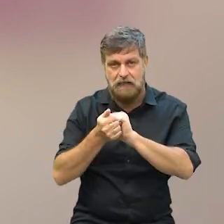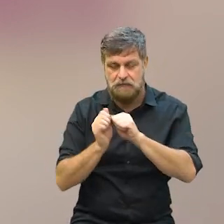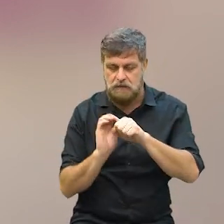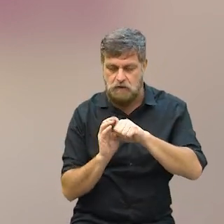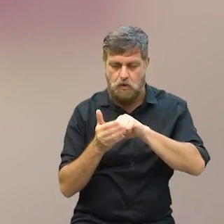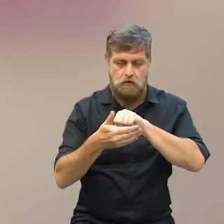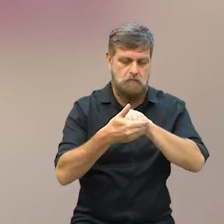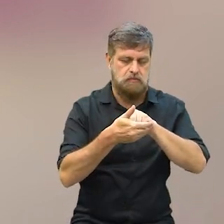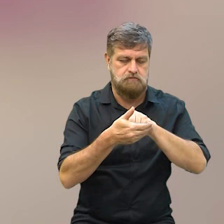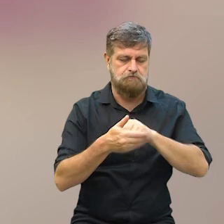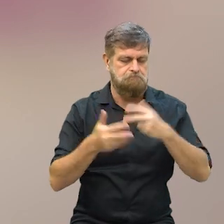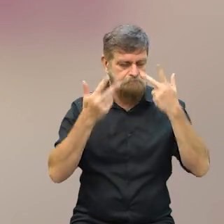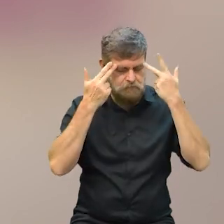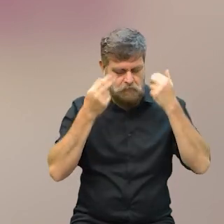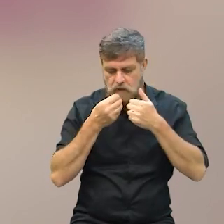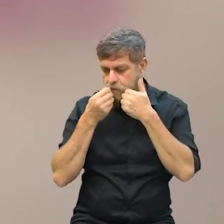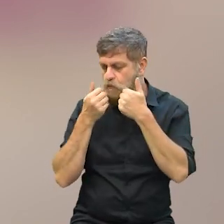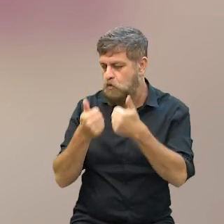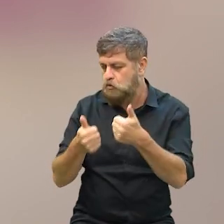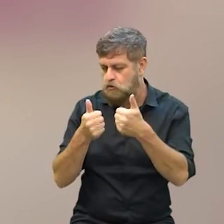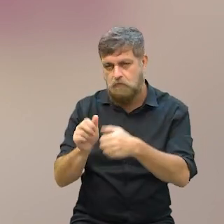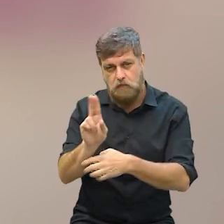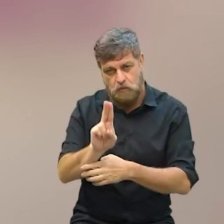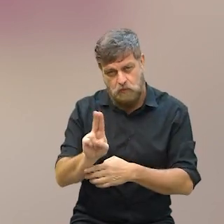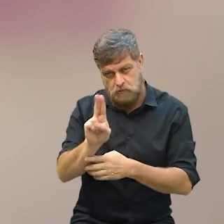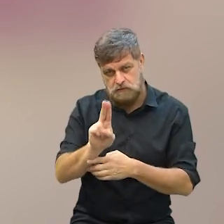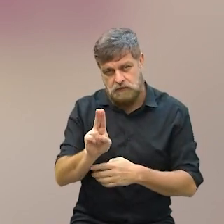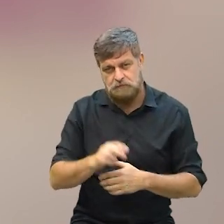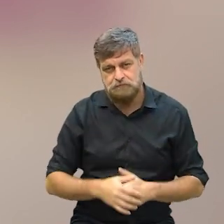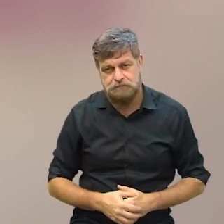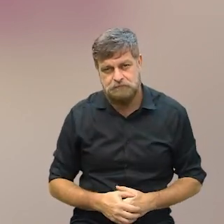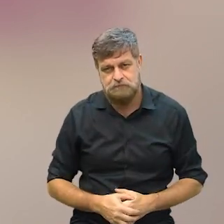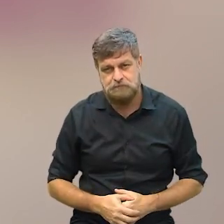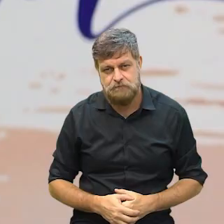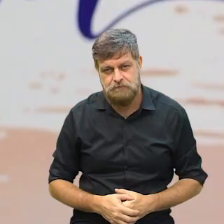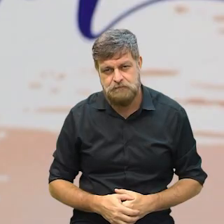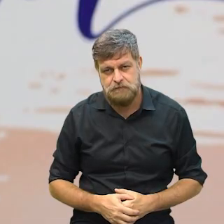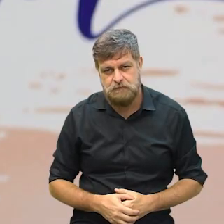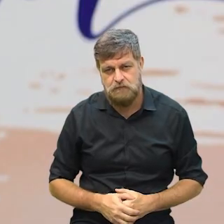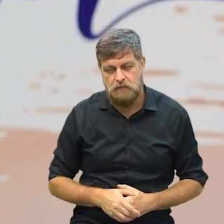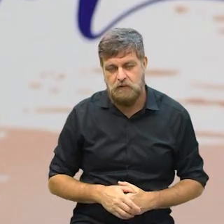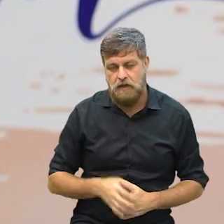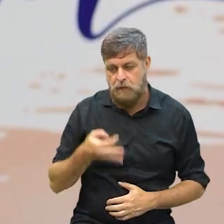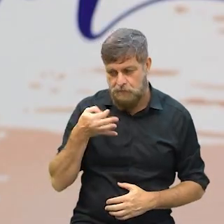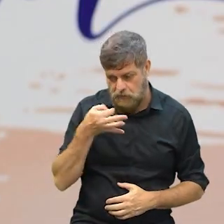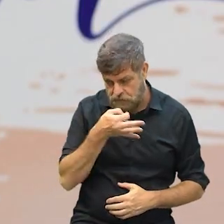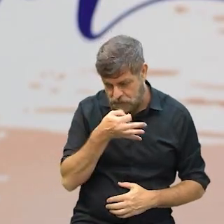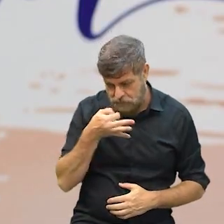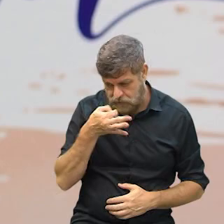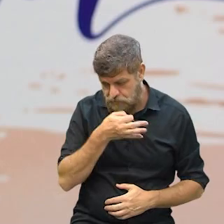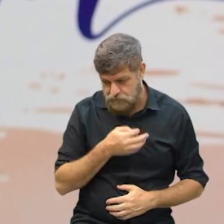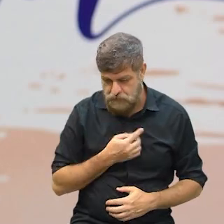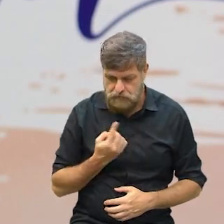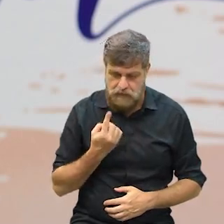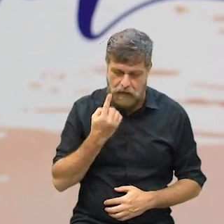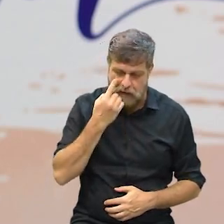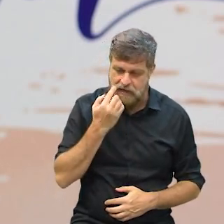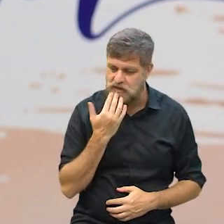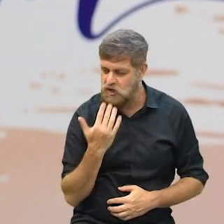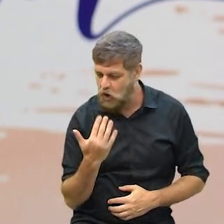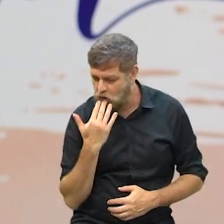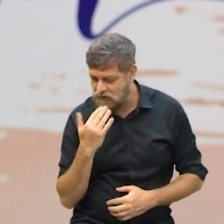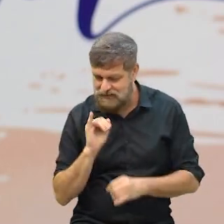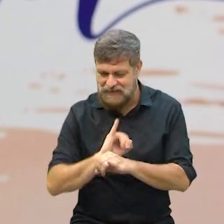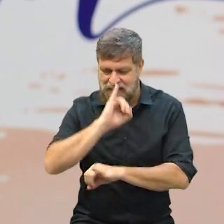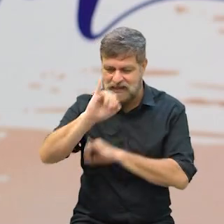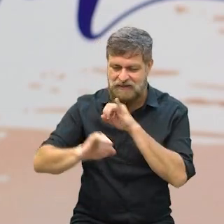adaptada ao seu olho, sim, ela é tranquila e muito bom o uso desta forma. E você falou aí das lentes aí, tem lente colorida, que